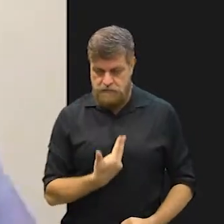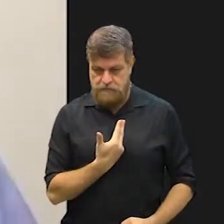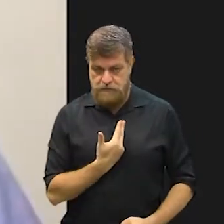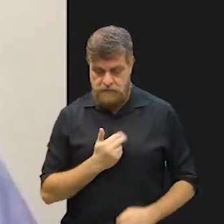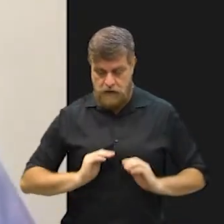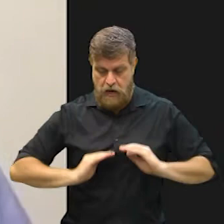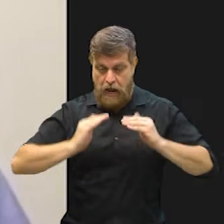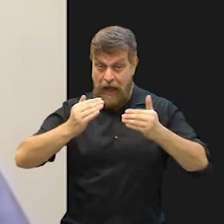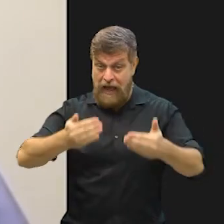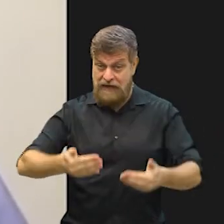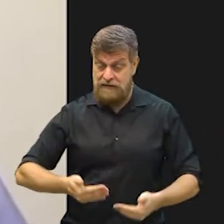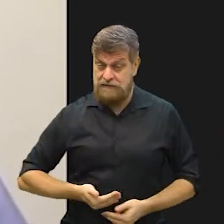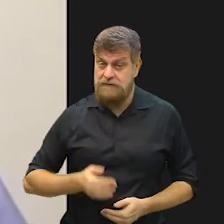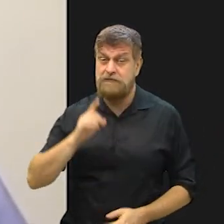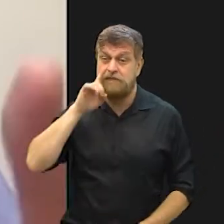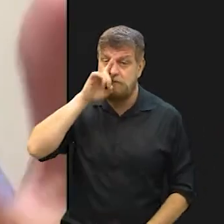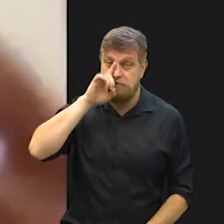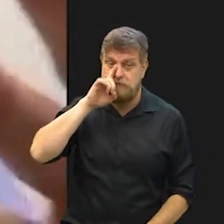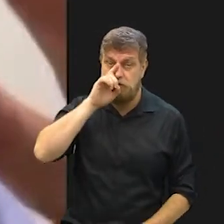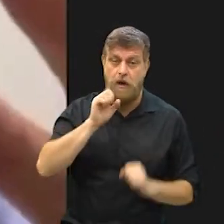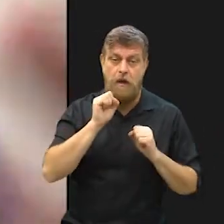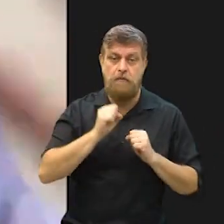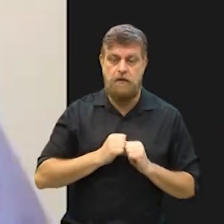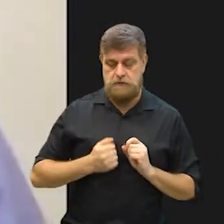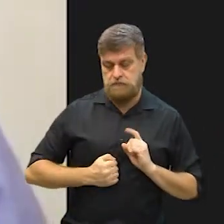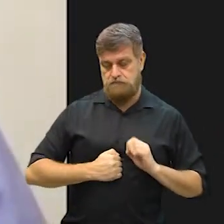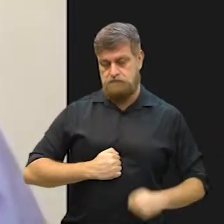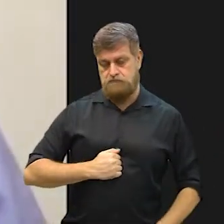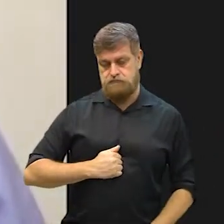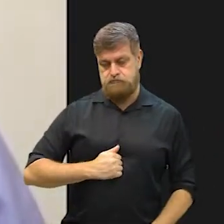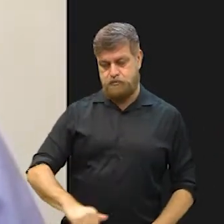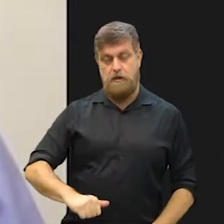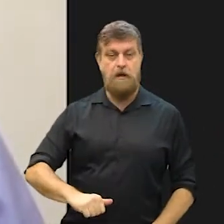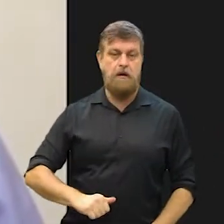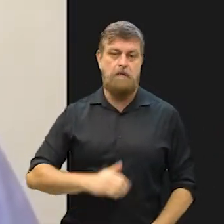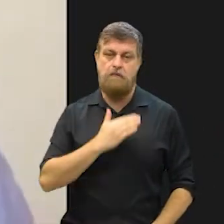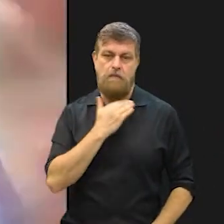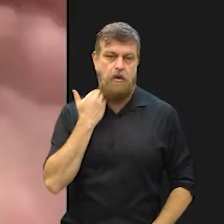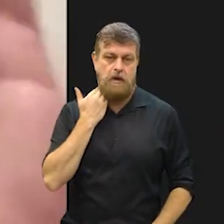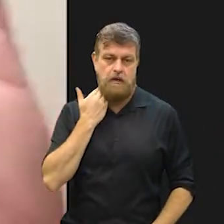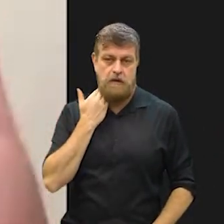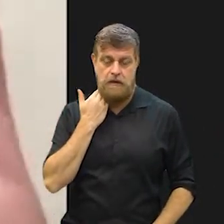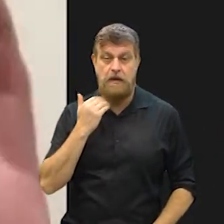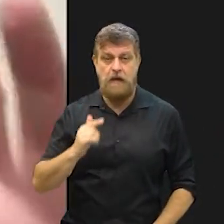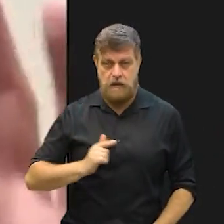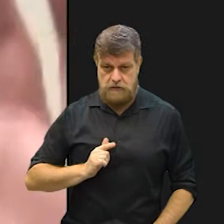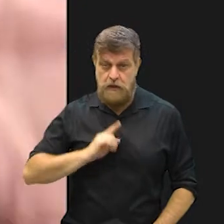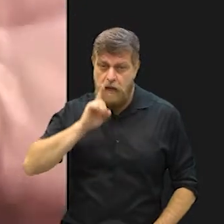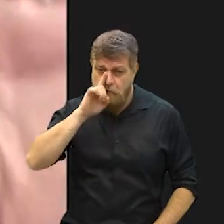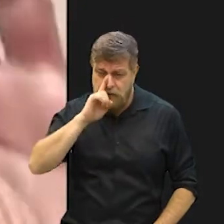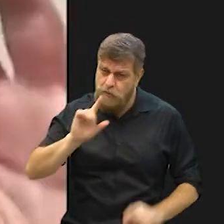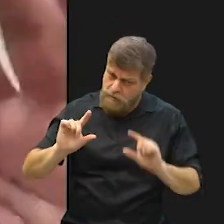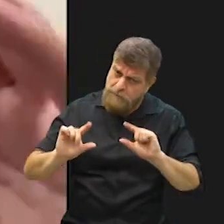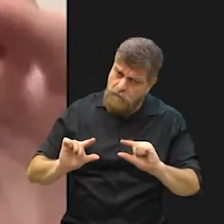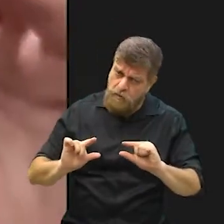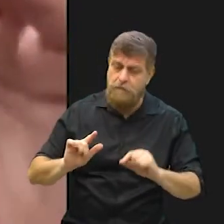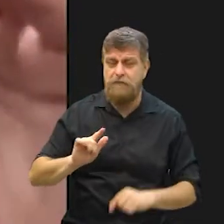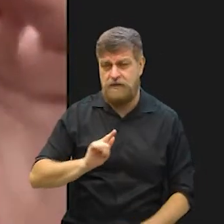existe o risco, né, de um aborto secundário a esse procedimento, que é um risco muito baixo,